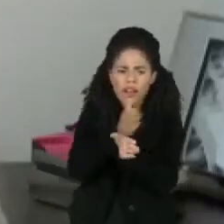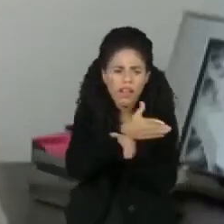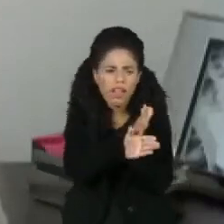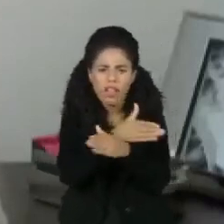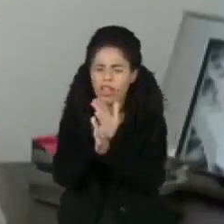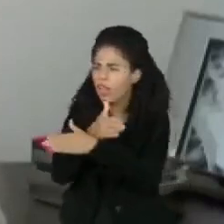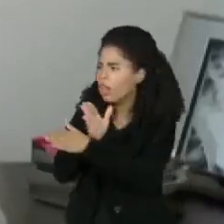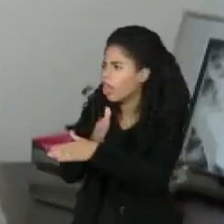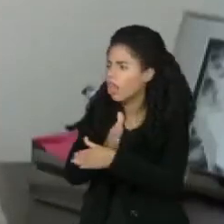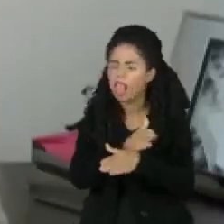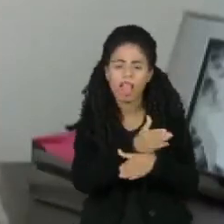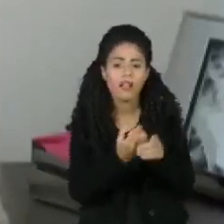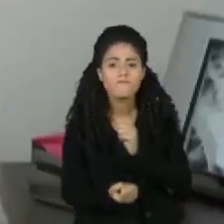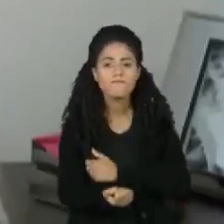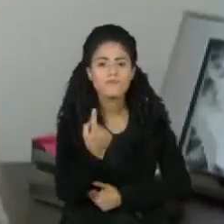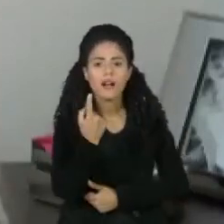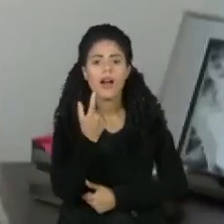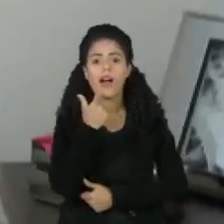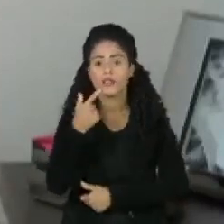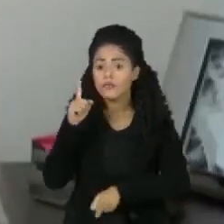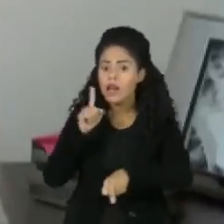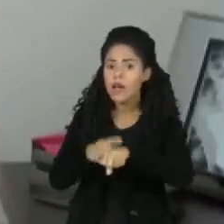tempo muito precioso ali